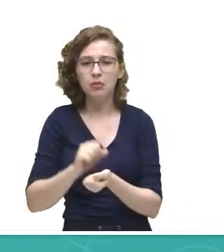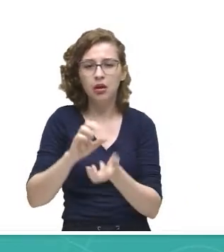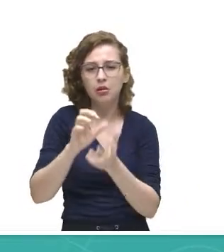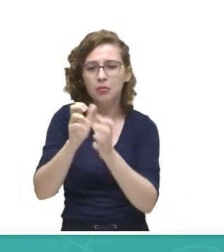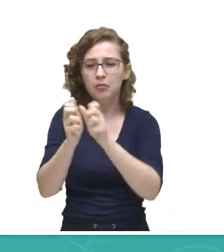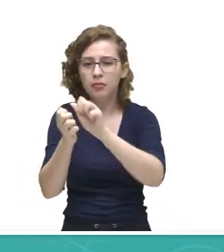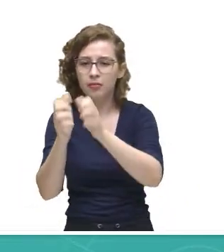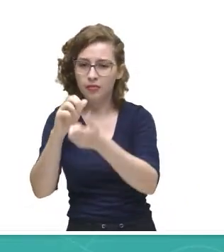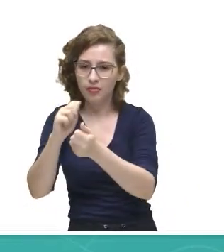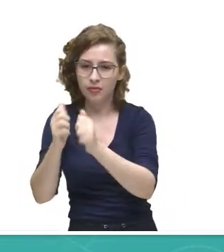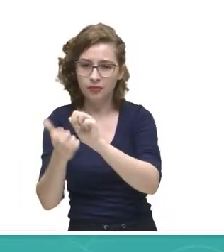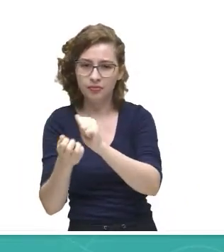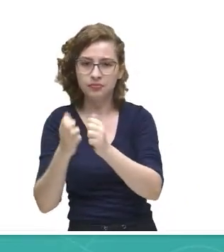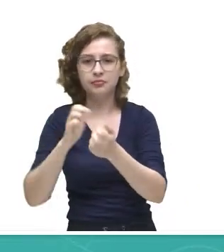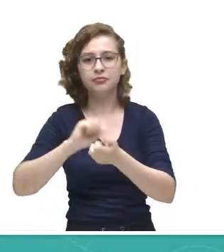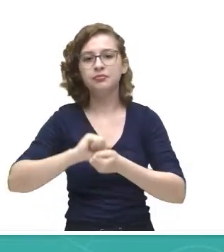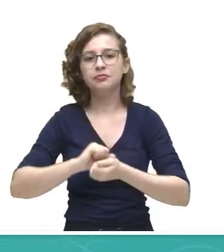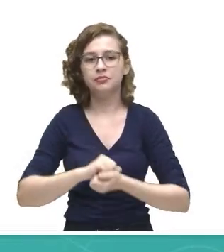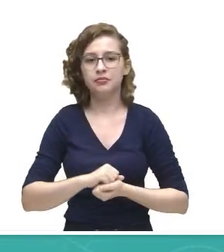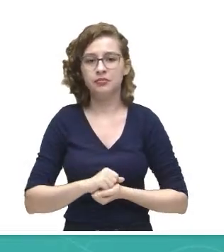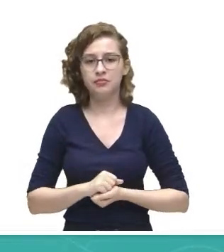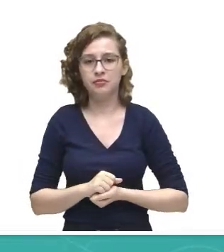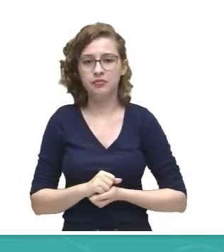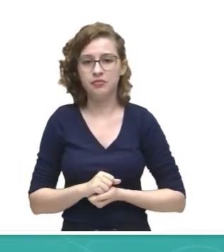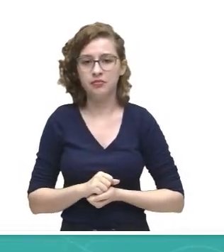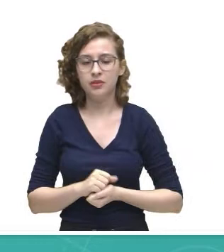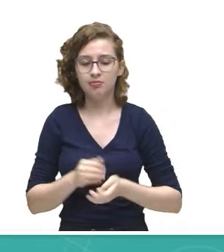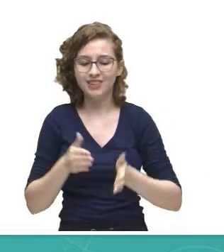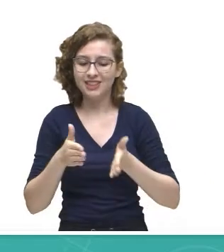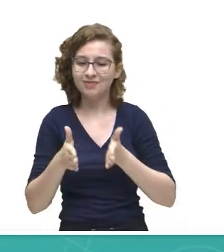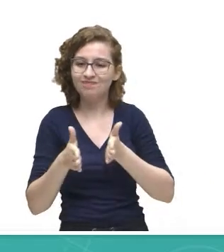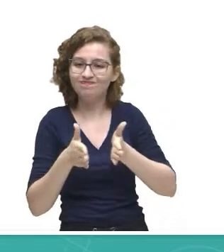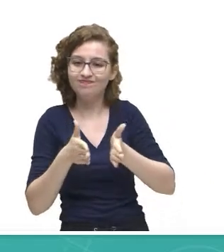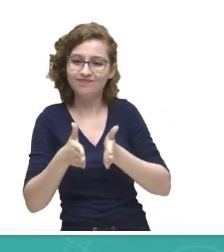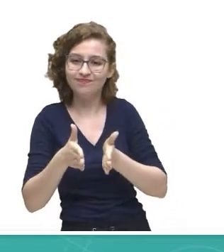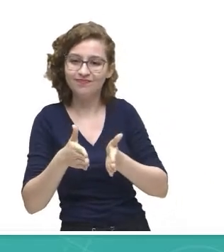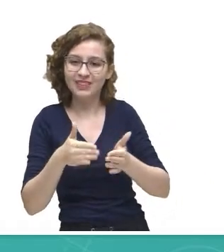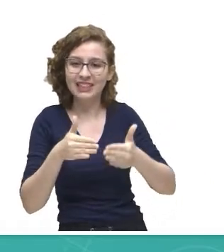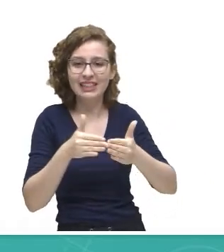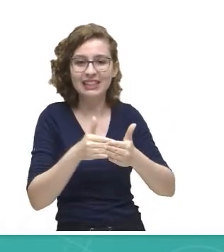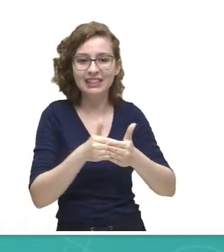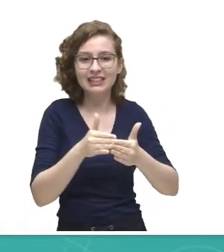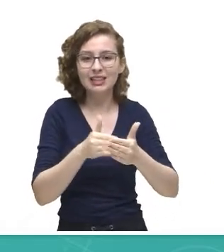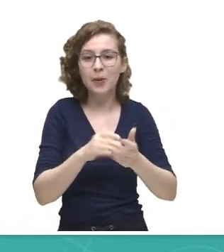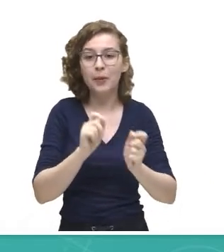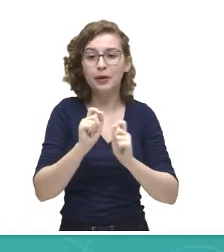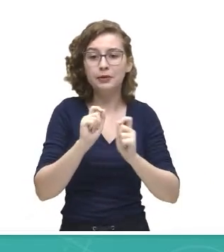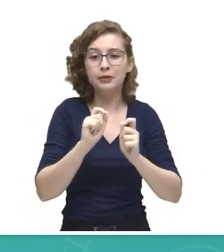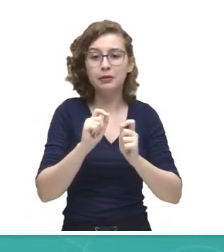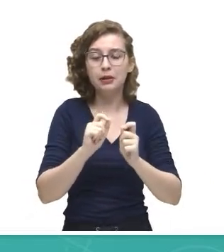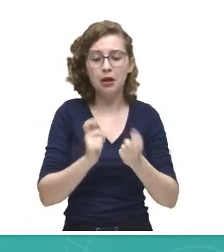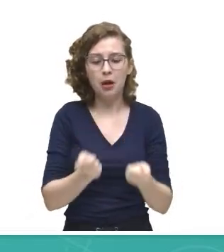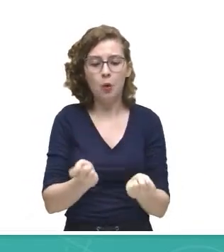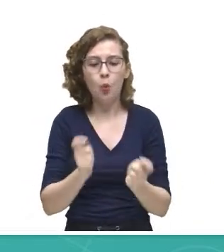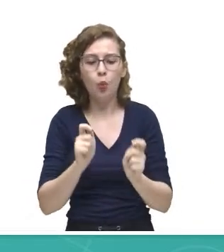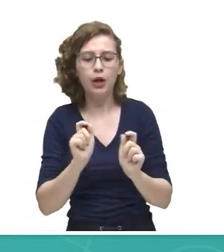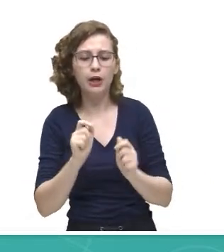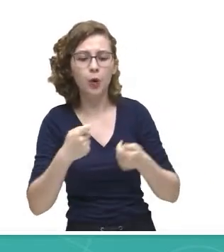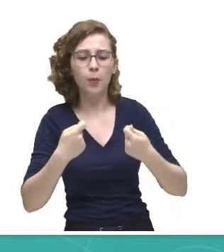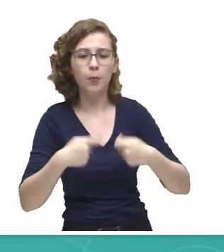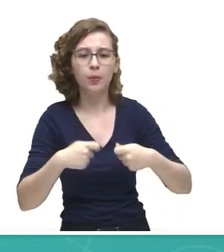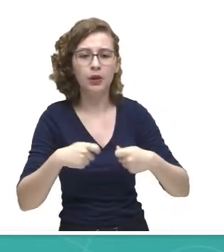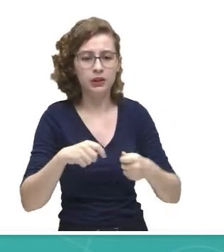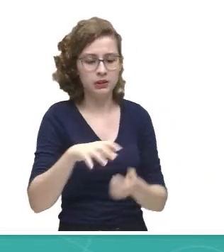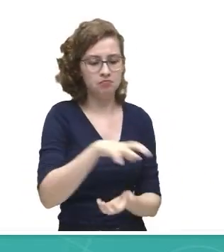forma artesanal, e estavam restritas aí às necessidades de um mesmo feudo.